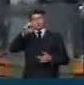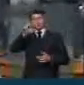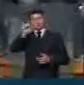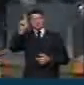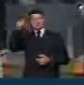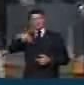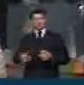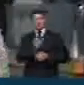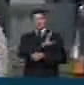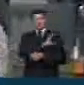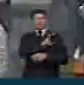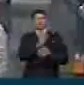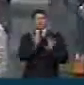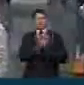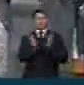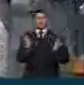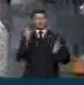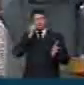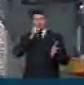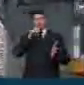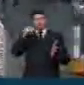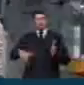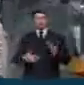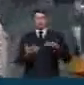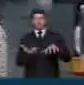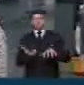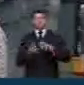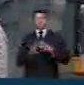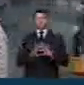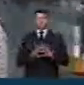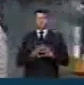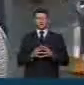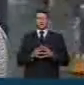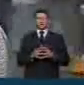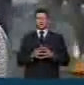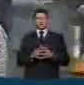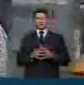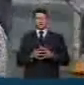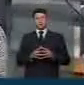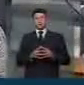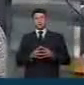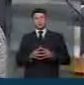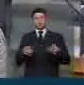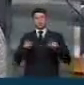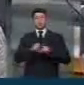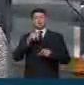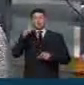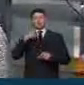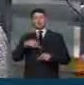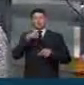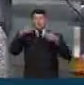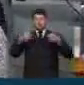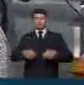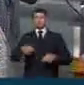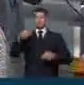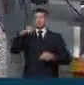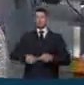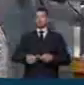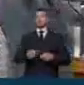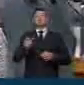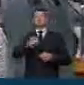da bancada feminina no Congresso, na Câmara dos Deputados, e dizer que nós vamos reforçar no nosso Estado